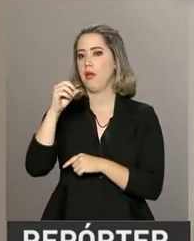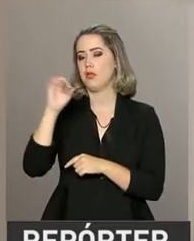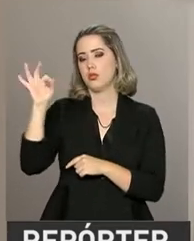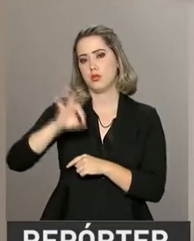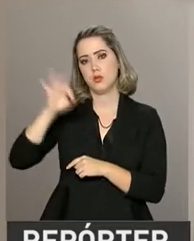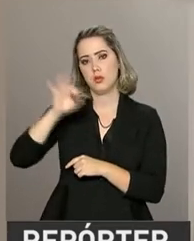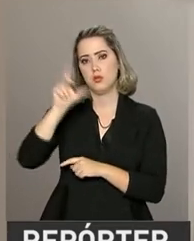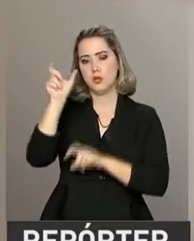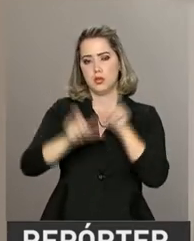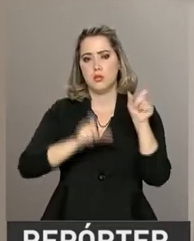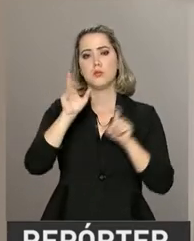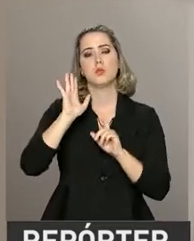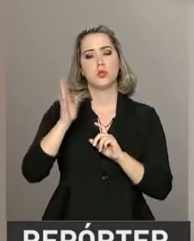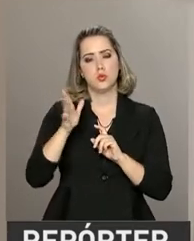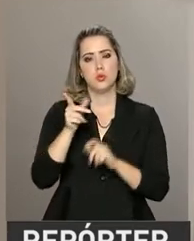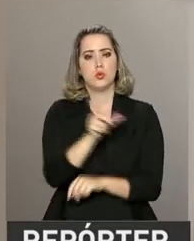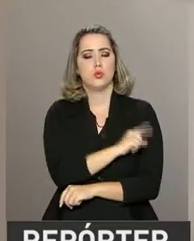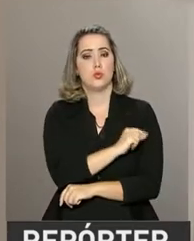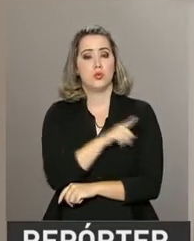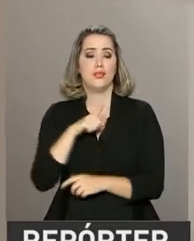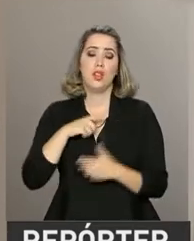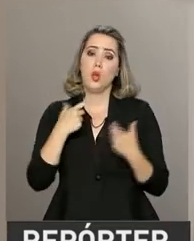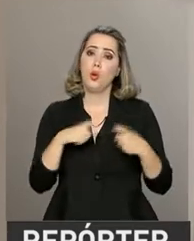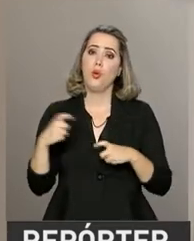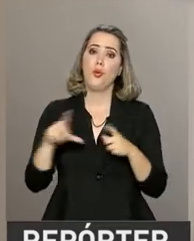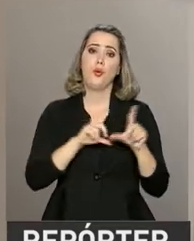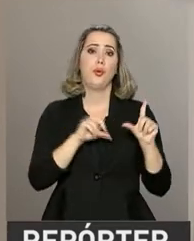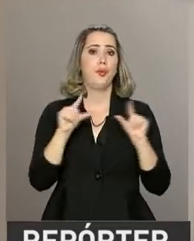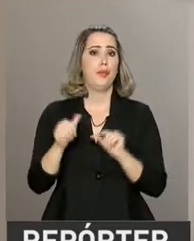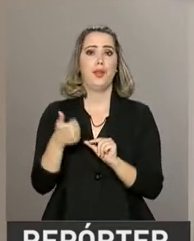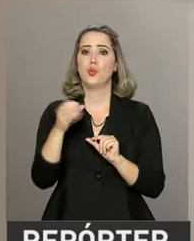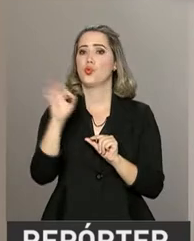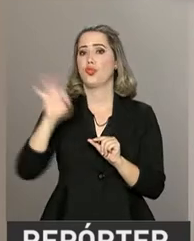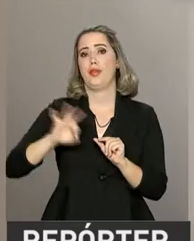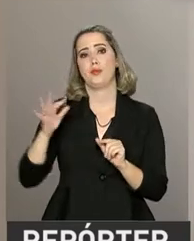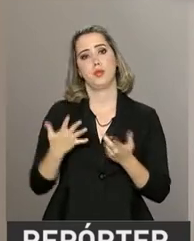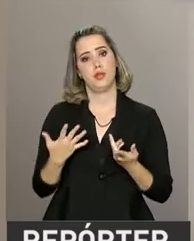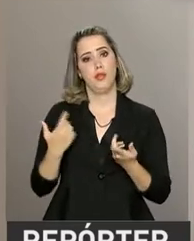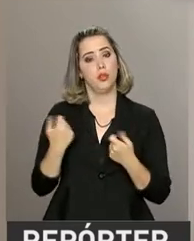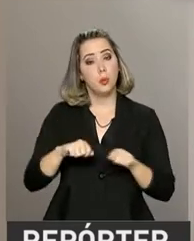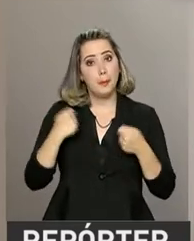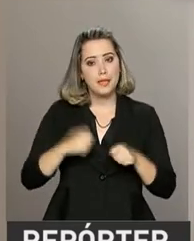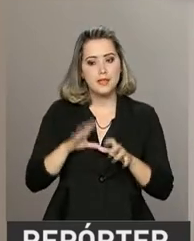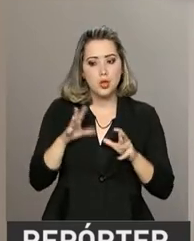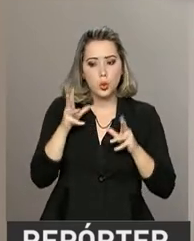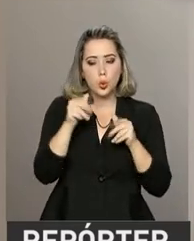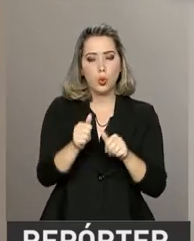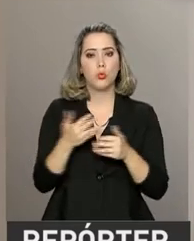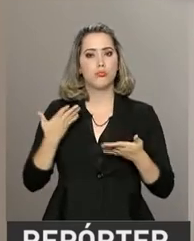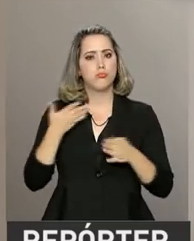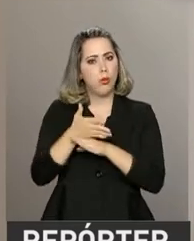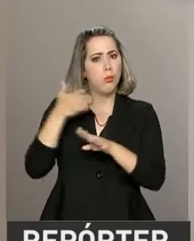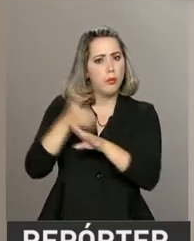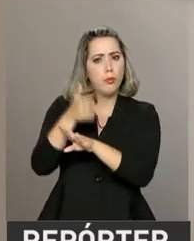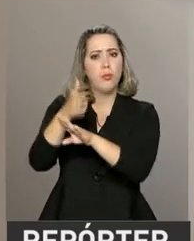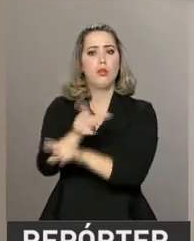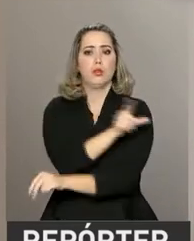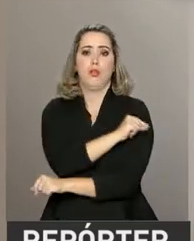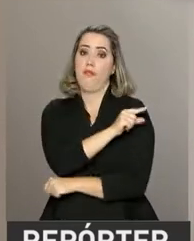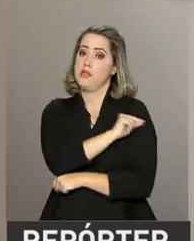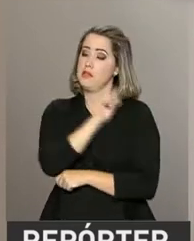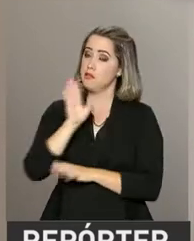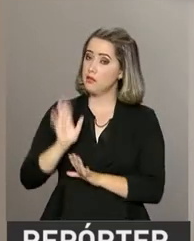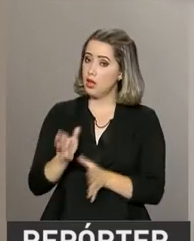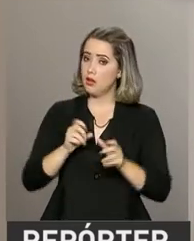de vacinação e temos estados com menos de 10 então é preciso que todos participem e todos se